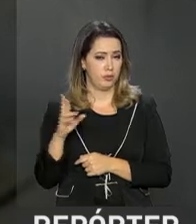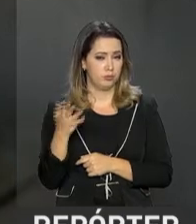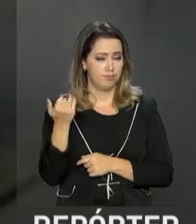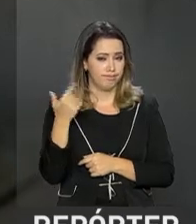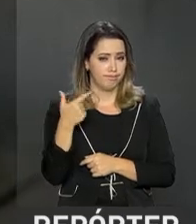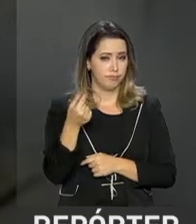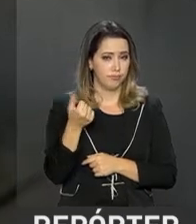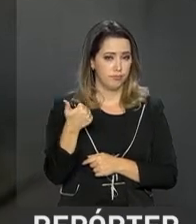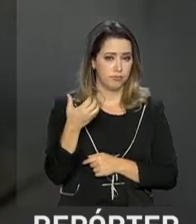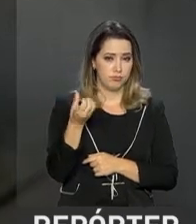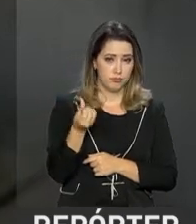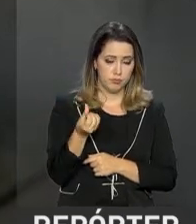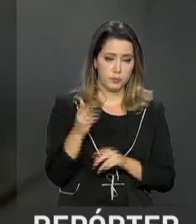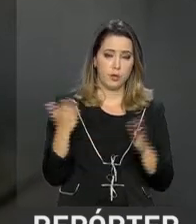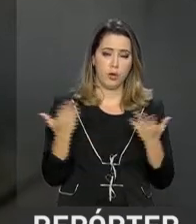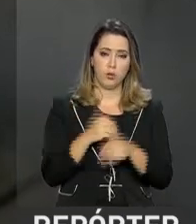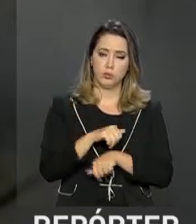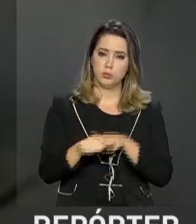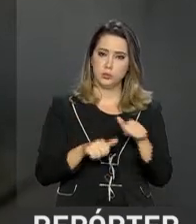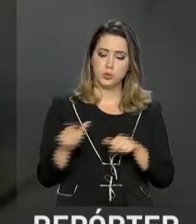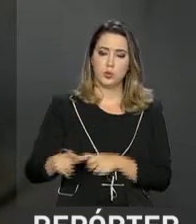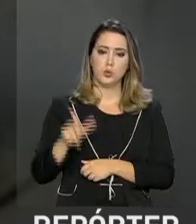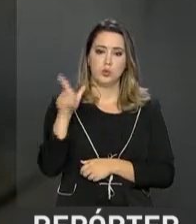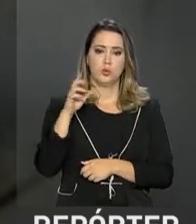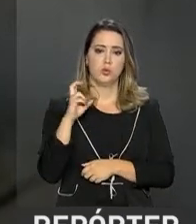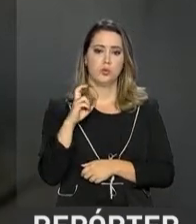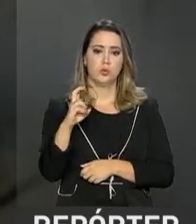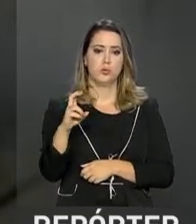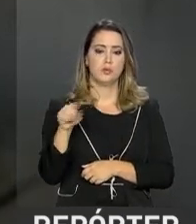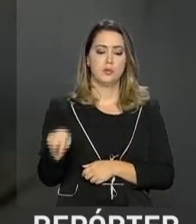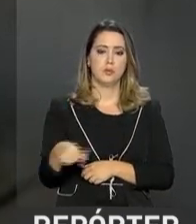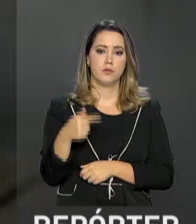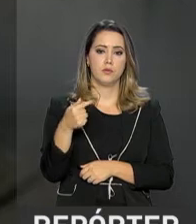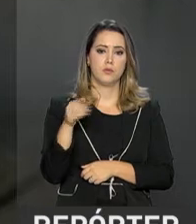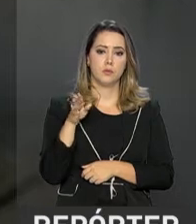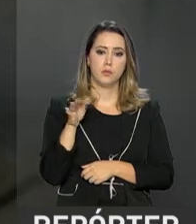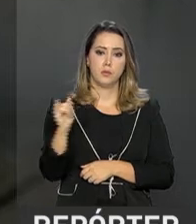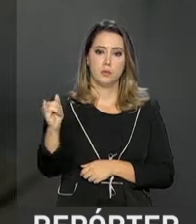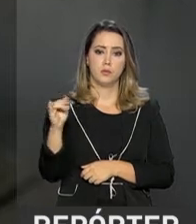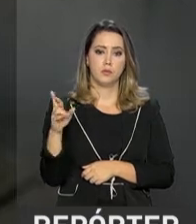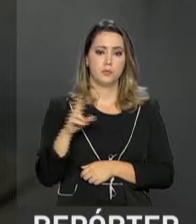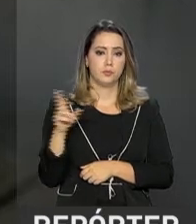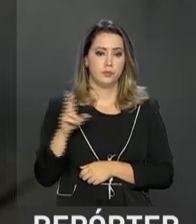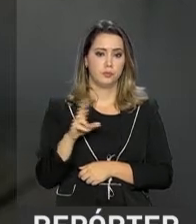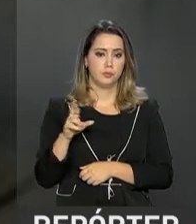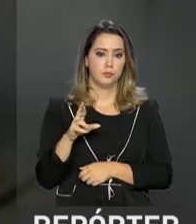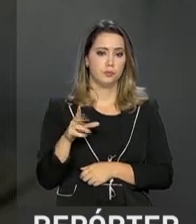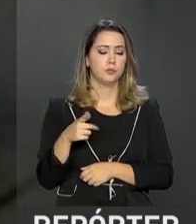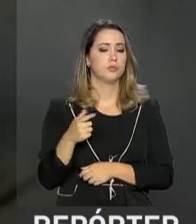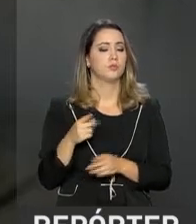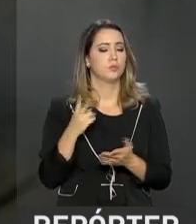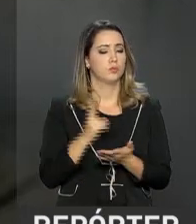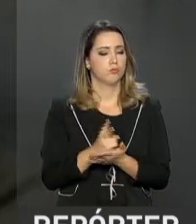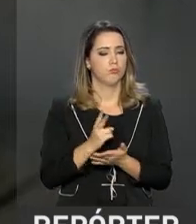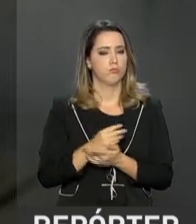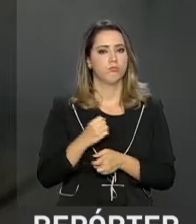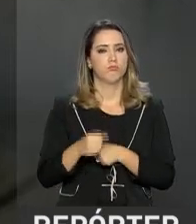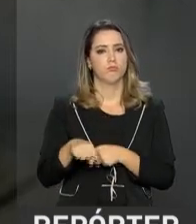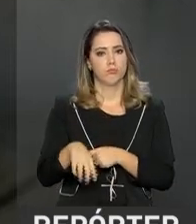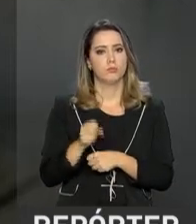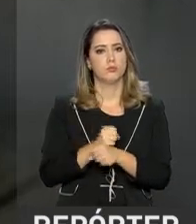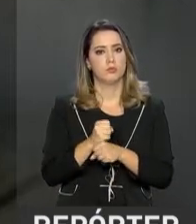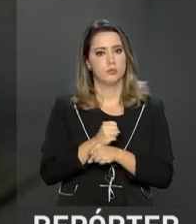meses de 2010 16 para lucro de 5 bilhões e 700 milhões de reais no mesmo período de